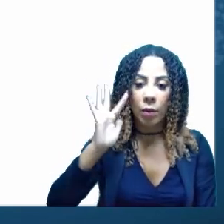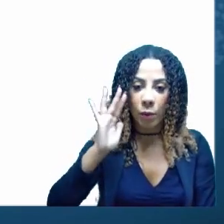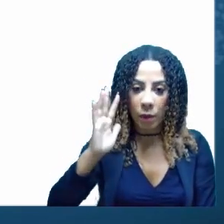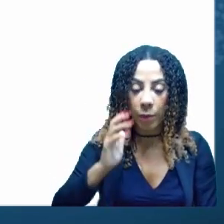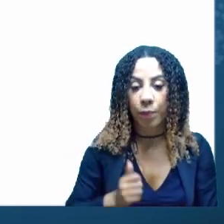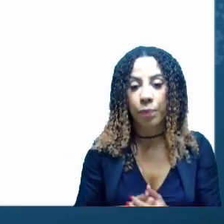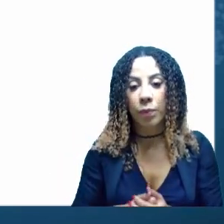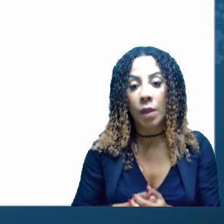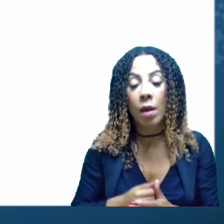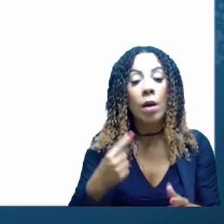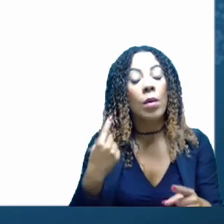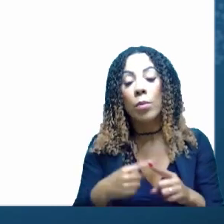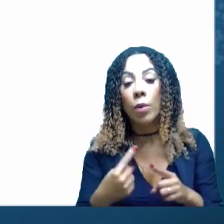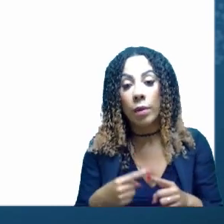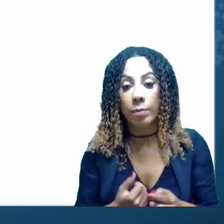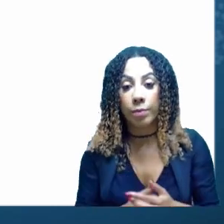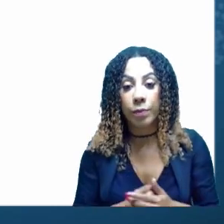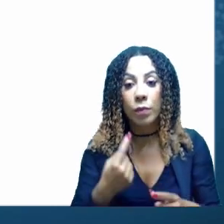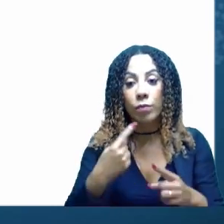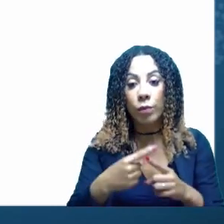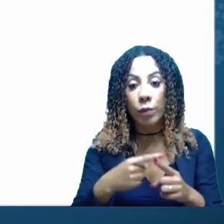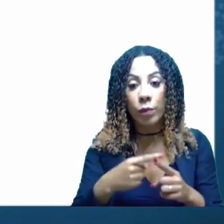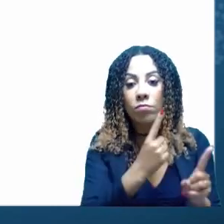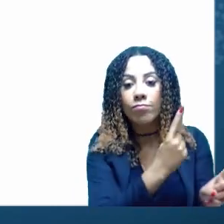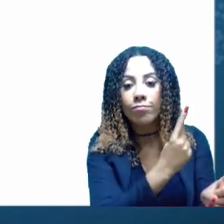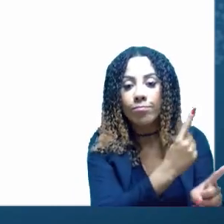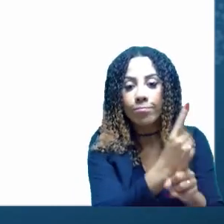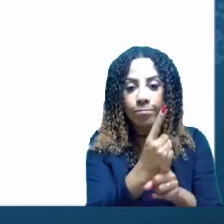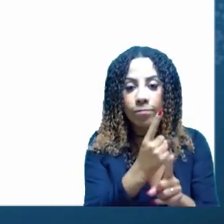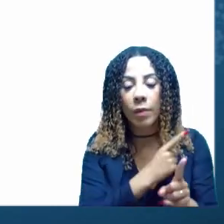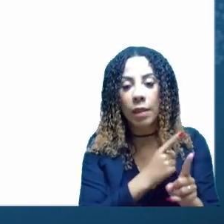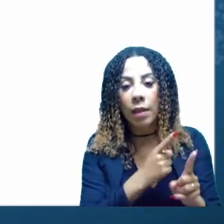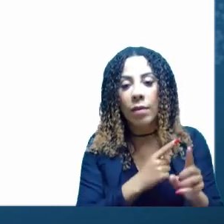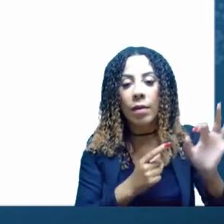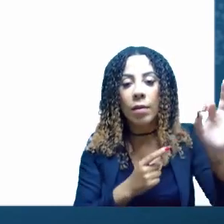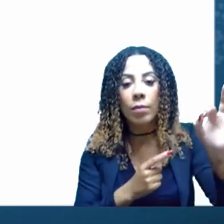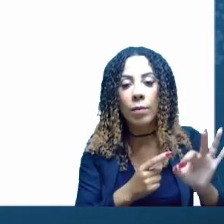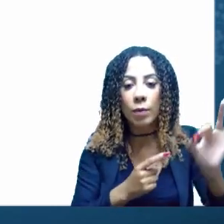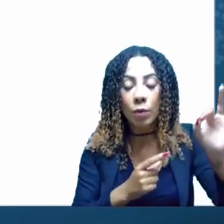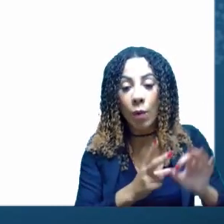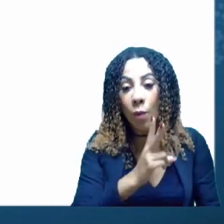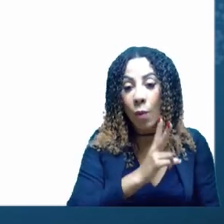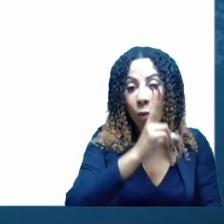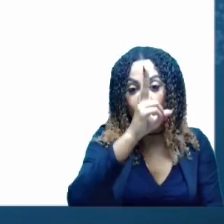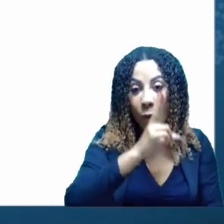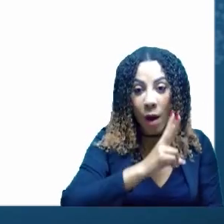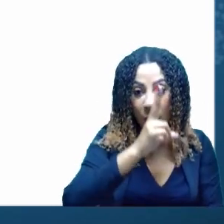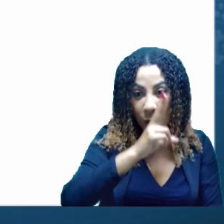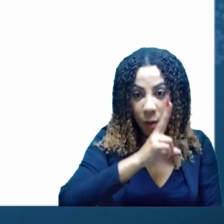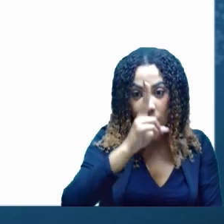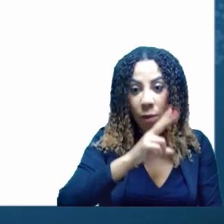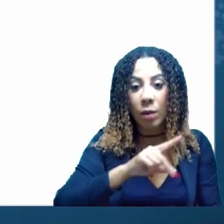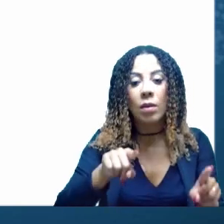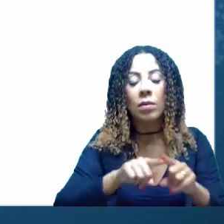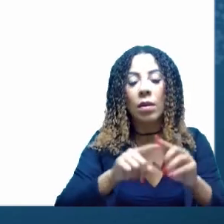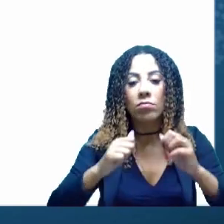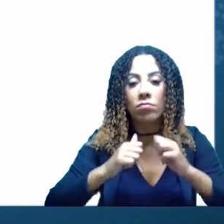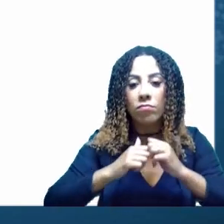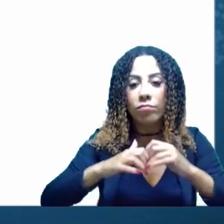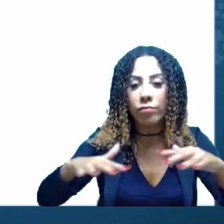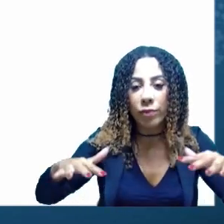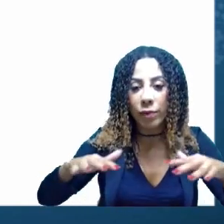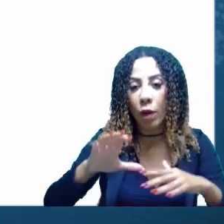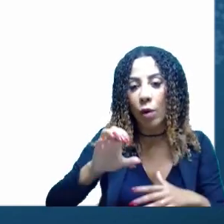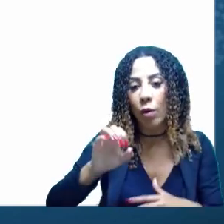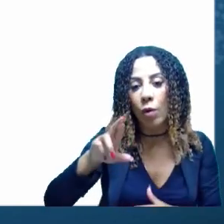uma taxa muito alta de proteção contra a Covid-19 e a circulação do vírus corona,